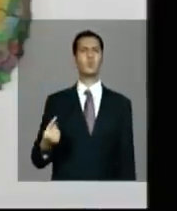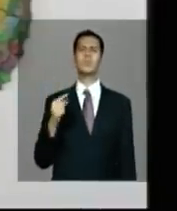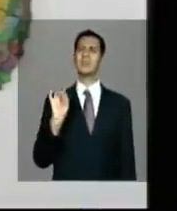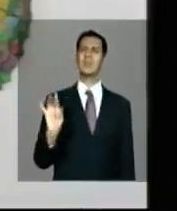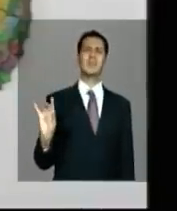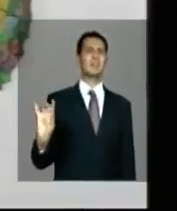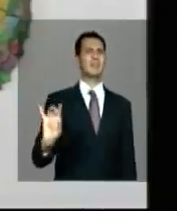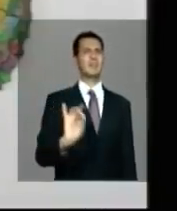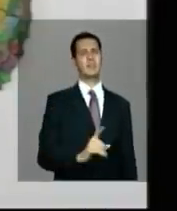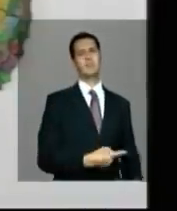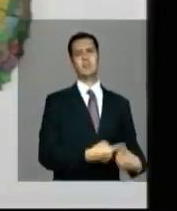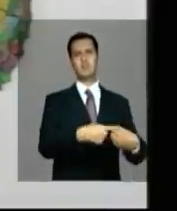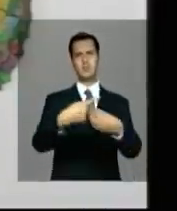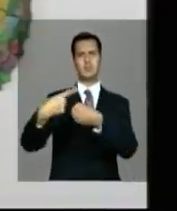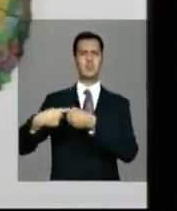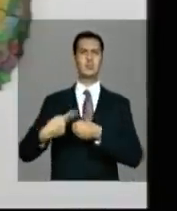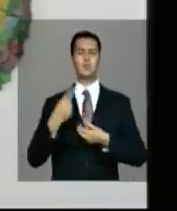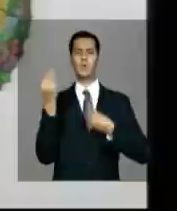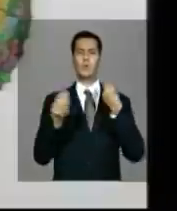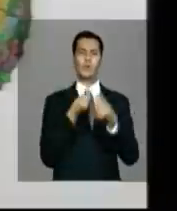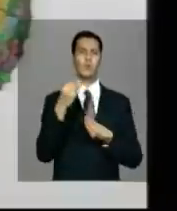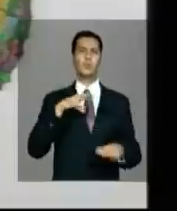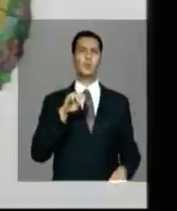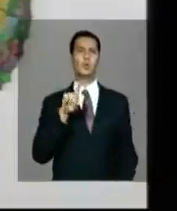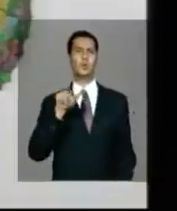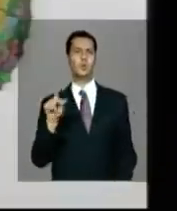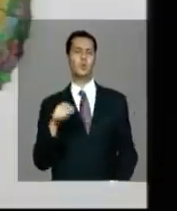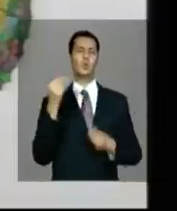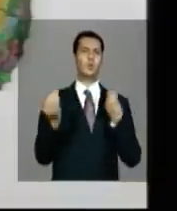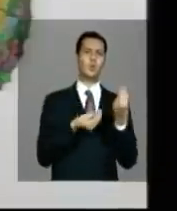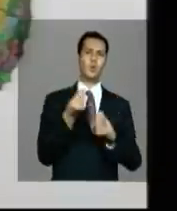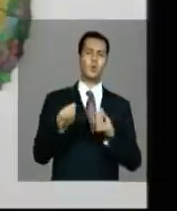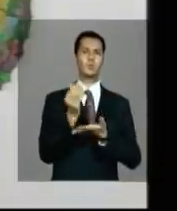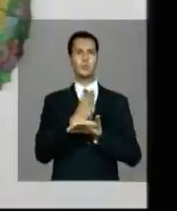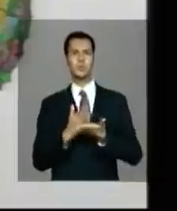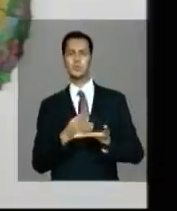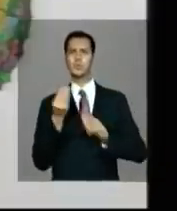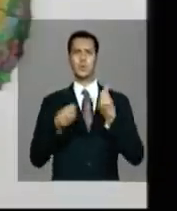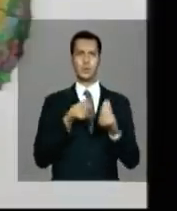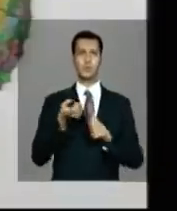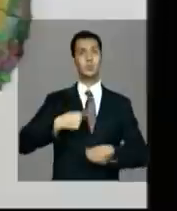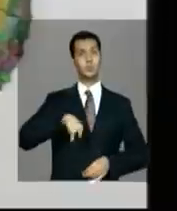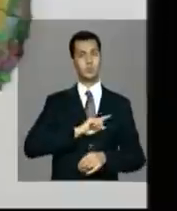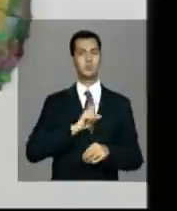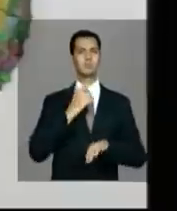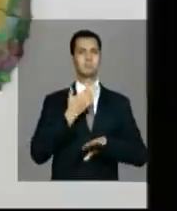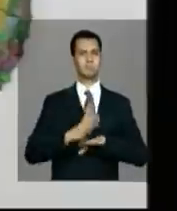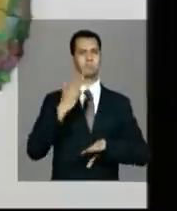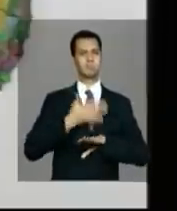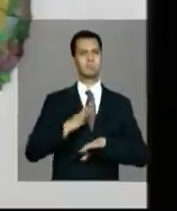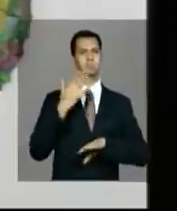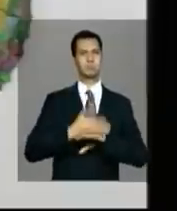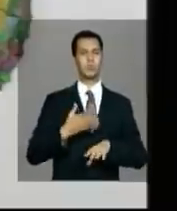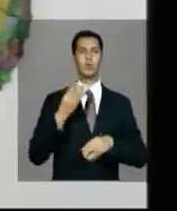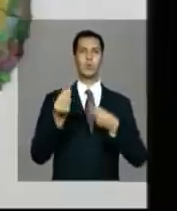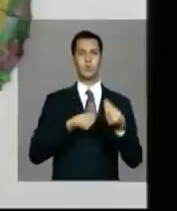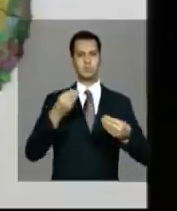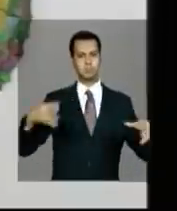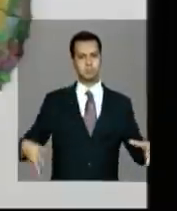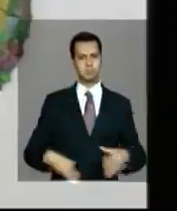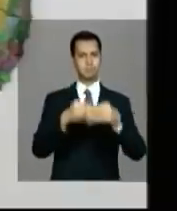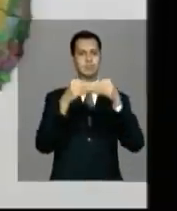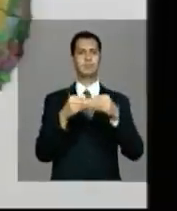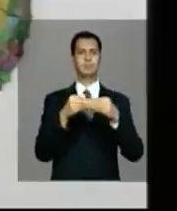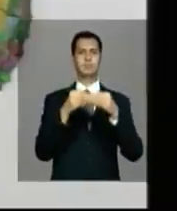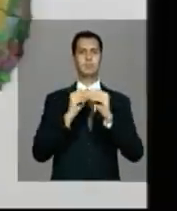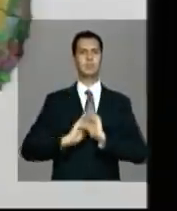município como é que estavam esses mulos como é que estava a distribuição etc aí fomos fazer um exercício de agregação em função